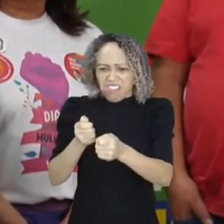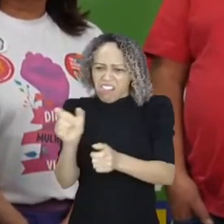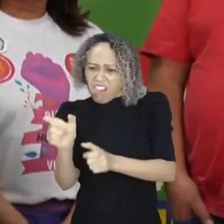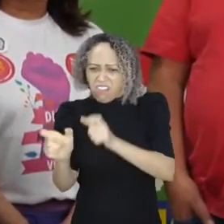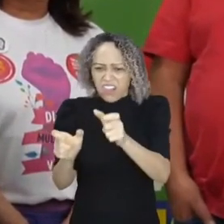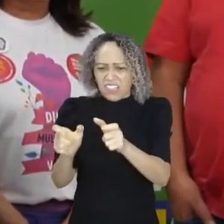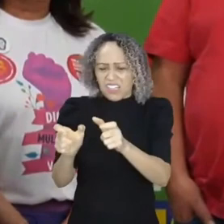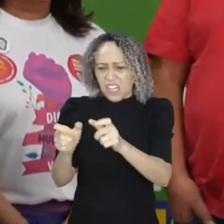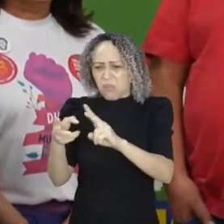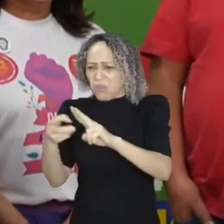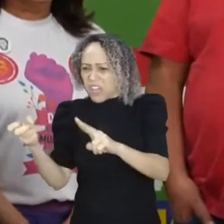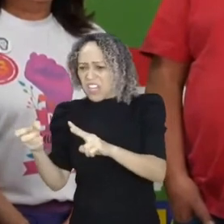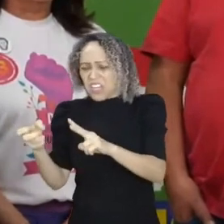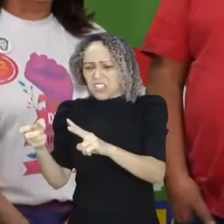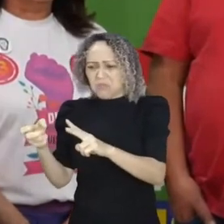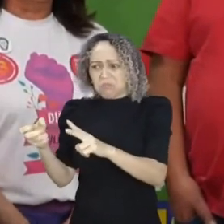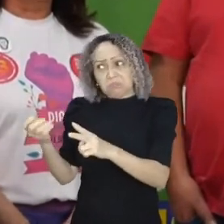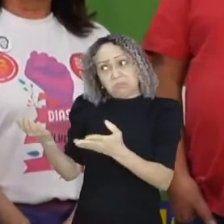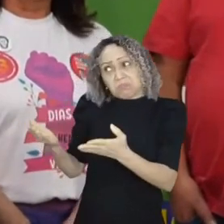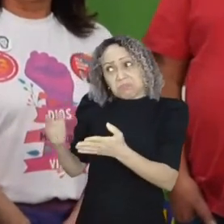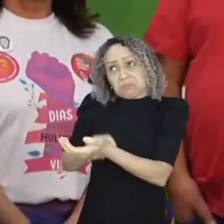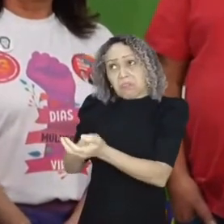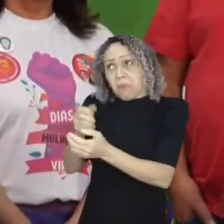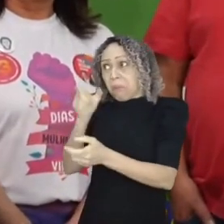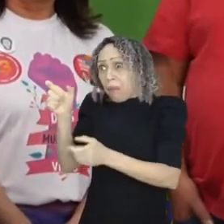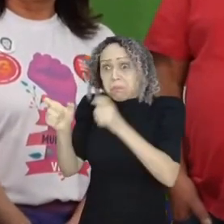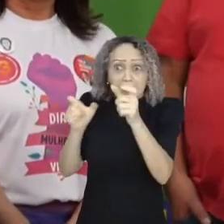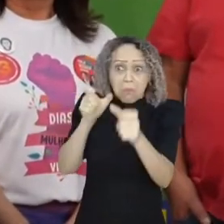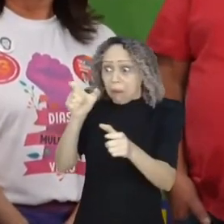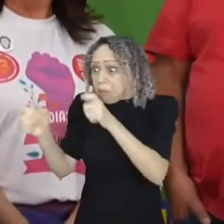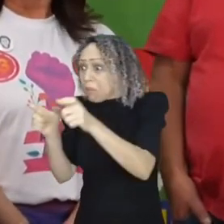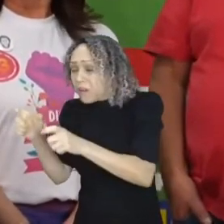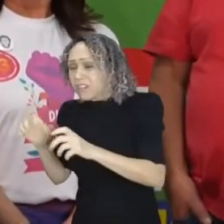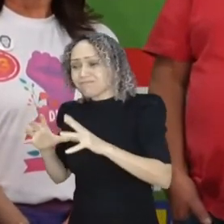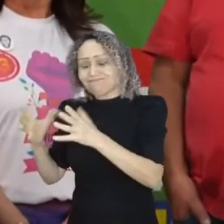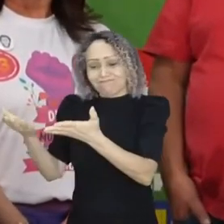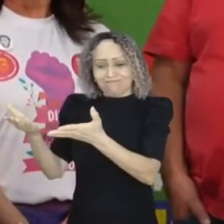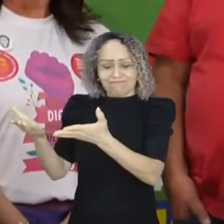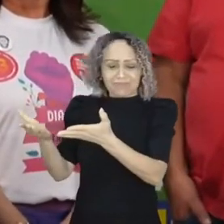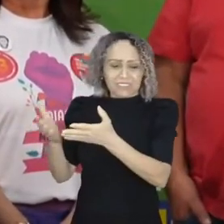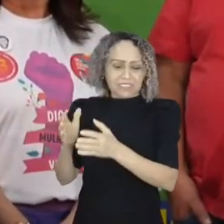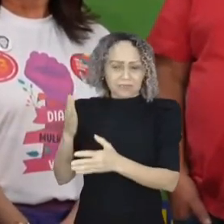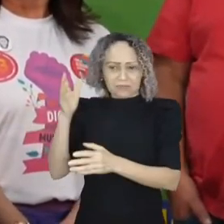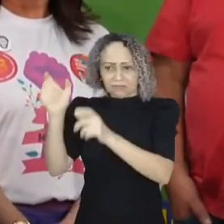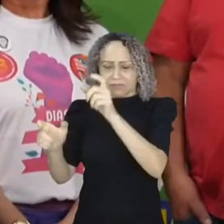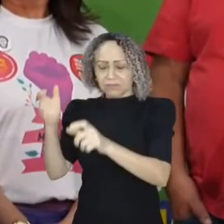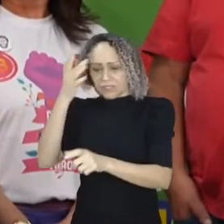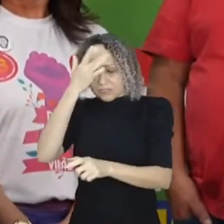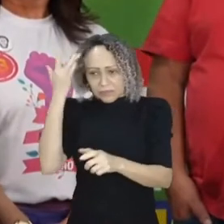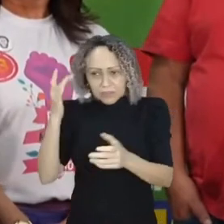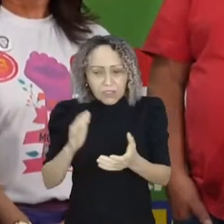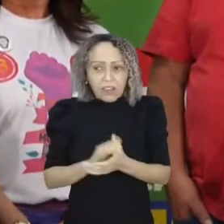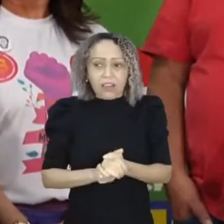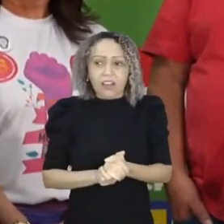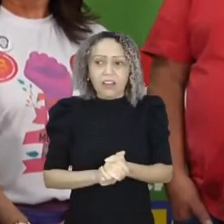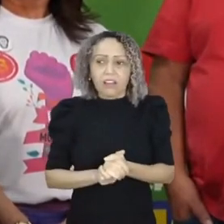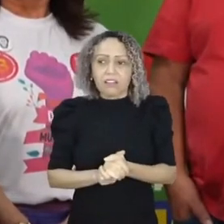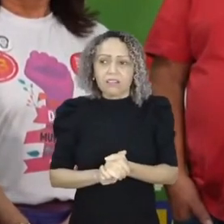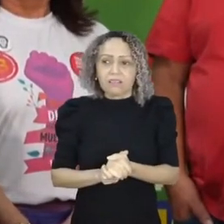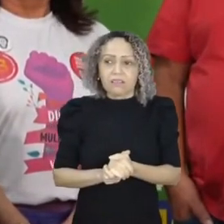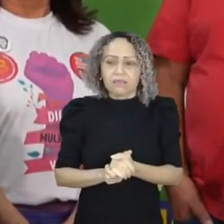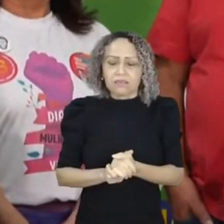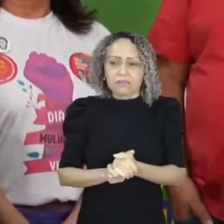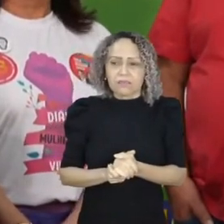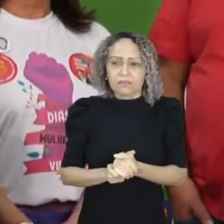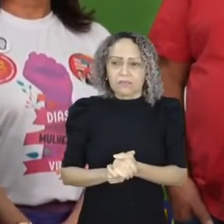Eu tenho uma sandice de falar isso, não com um jornalista brasileiro, porque para um jornalista brasileiro ele não falaria, ele